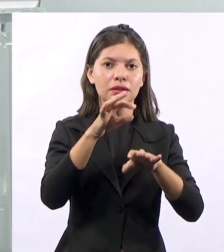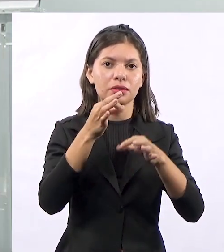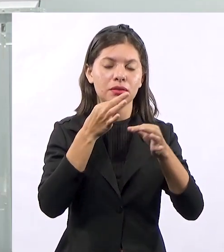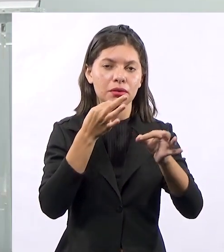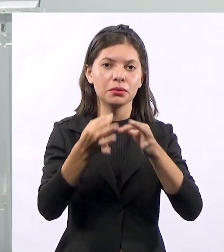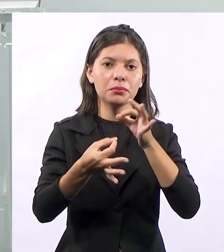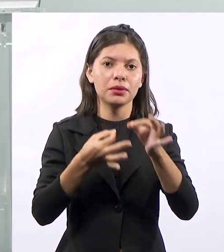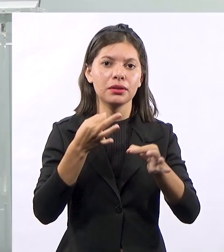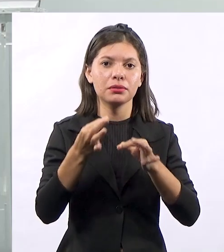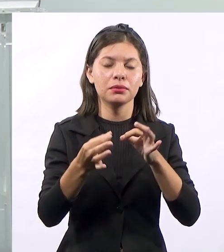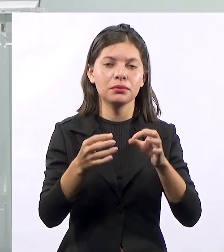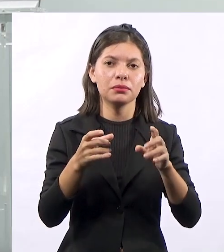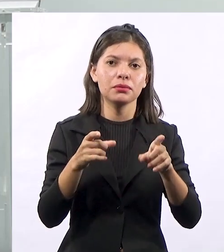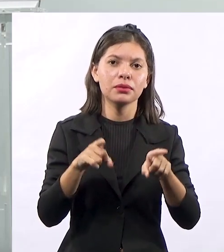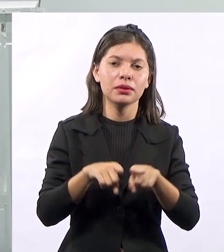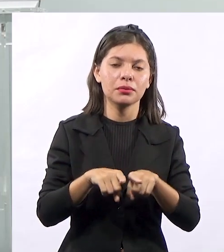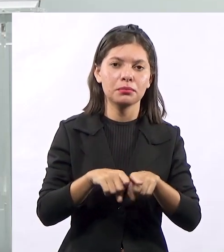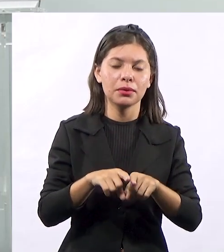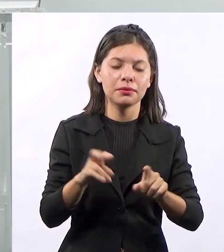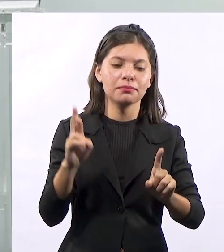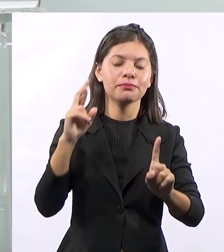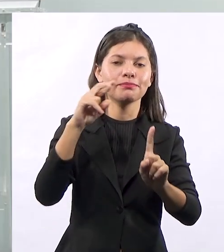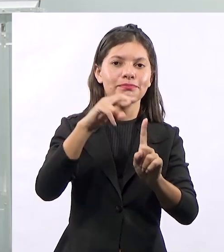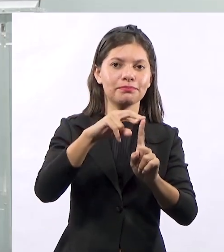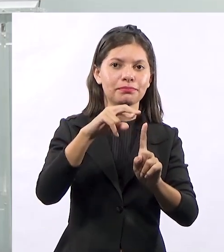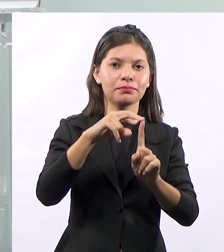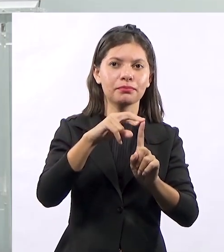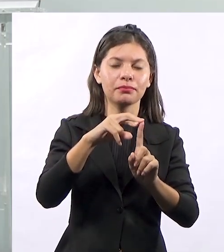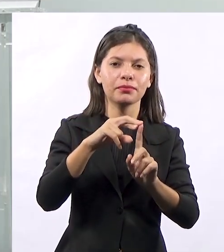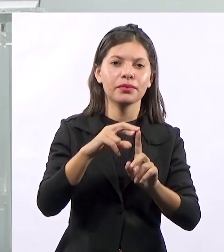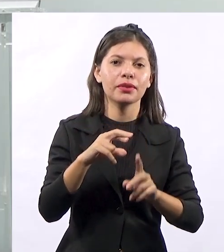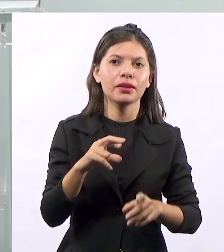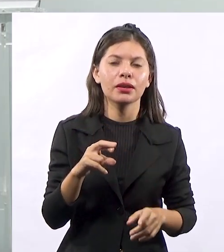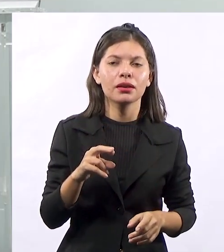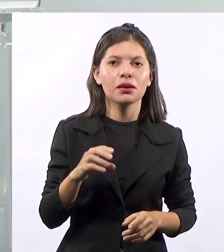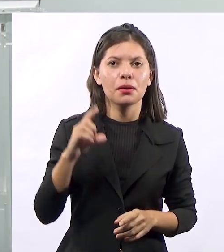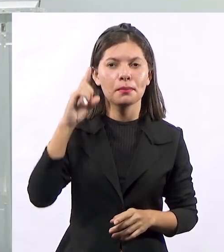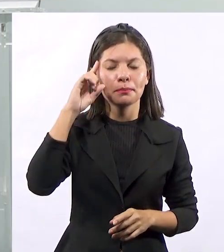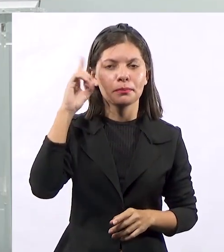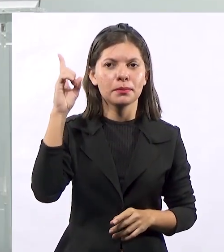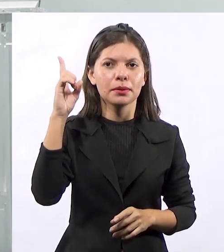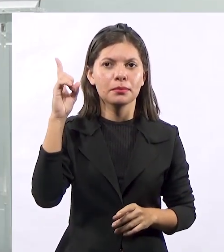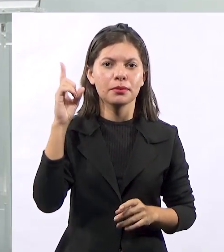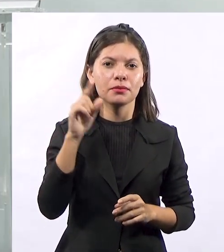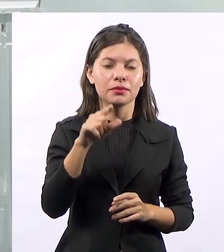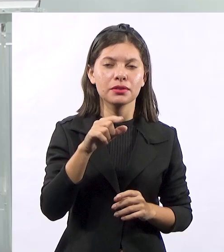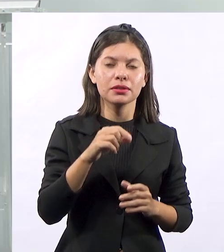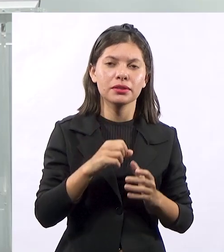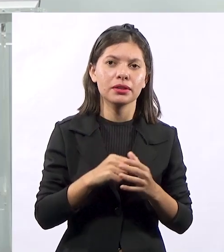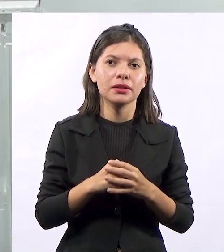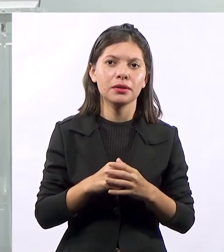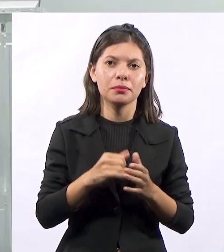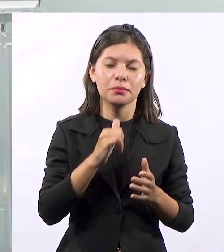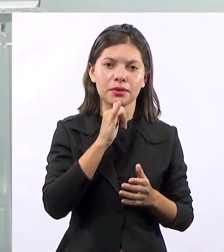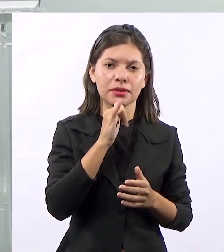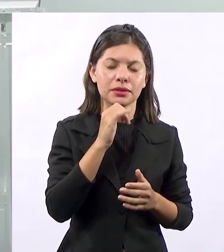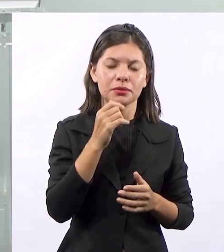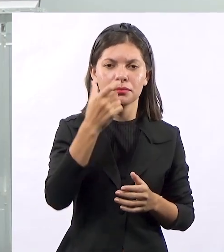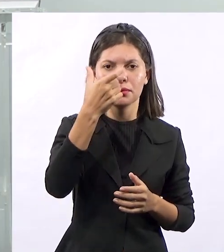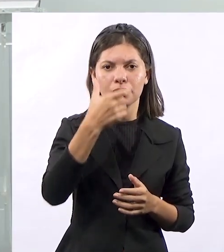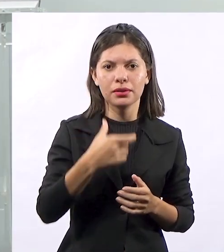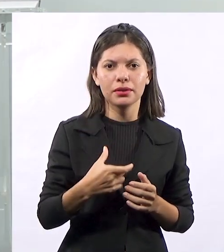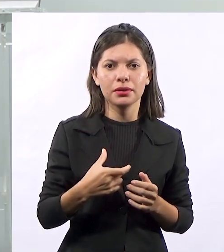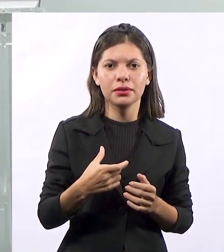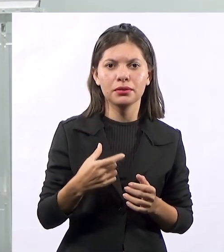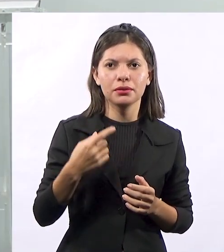argumento é você fazendo referência. Então pensa, uma coisa é você, por exemplo, eu,